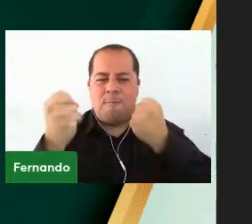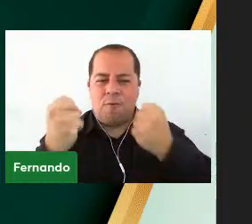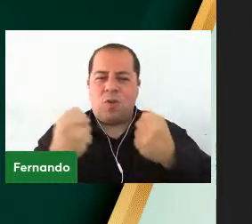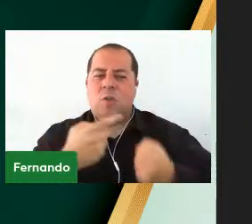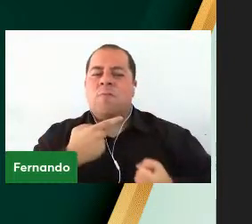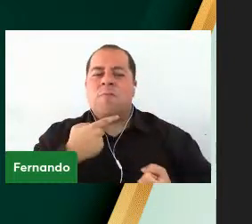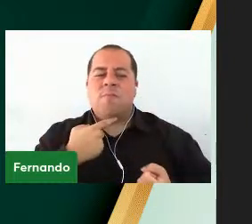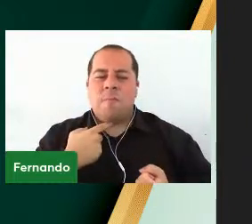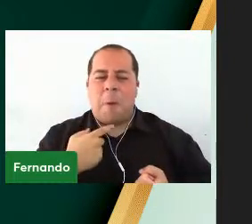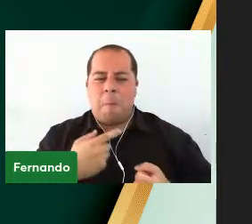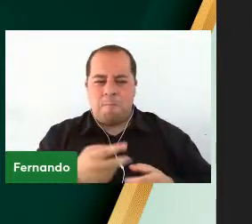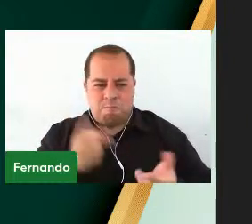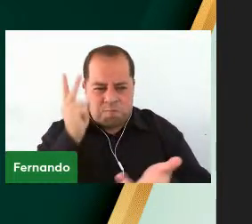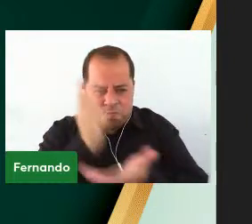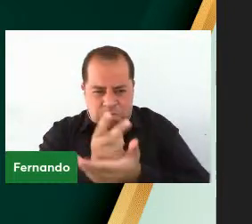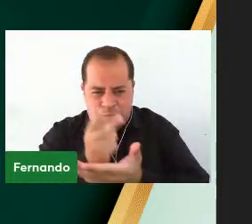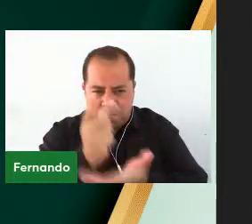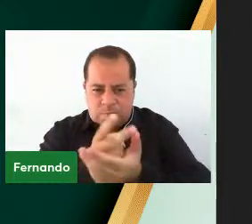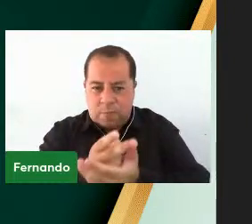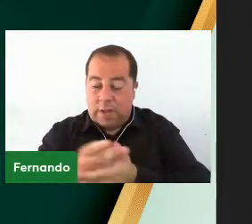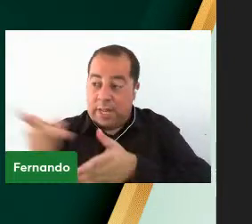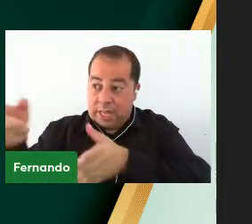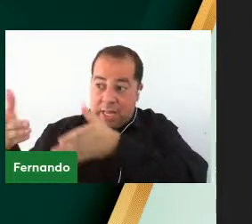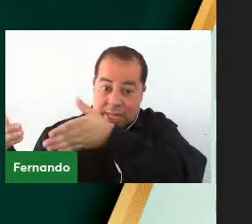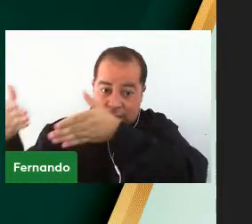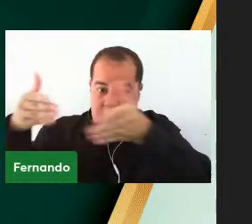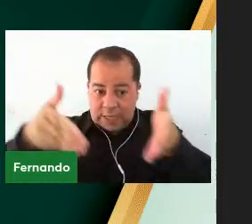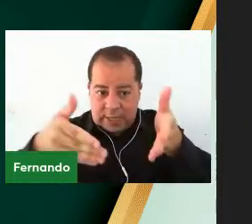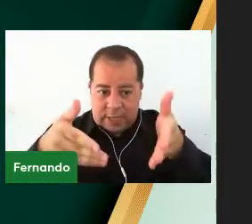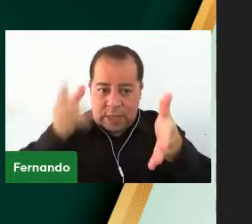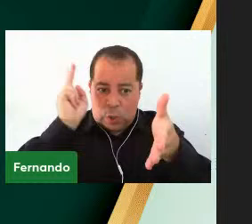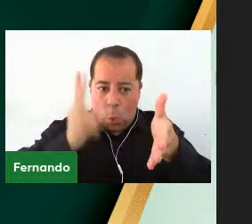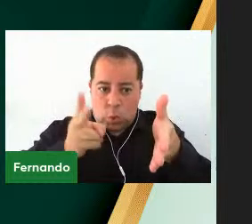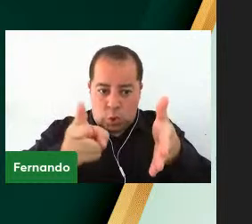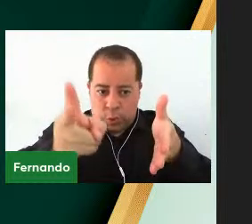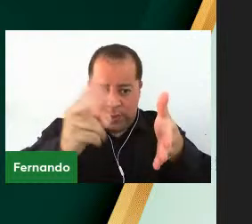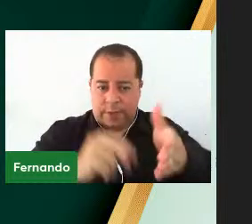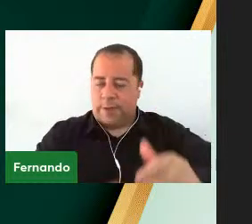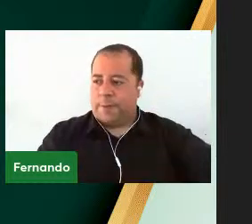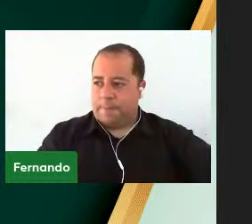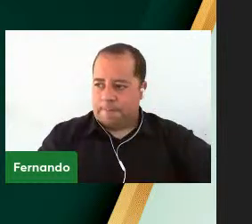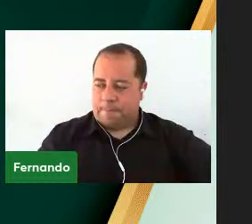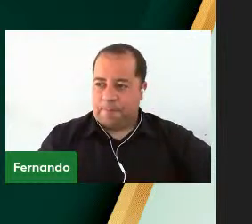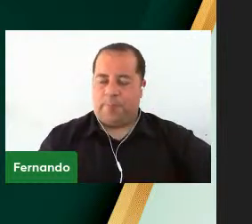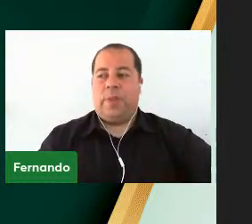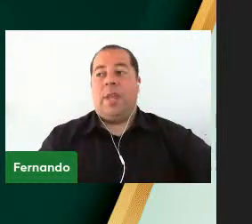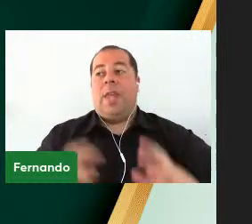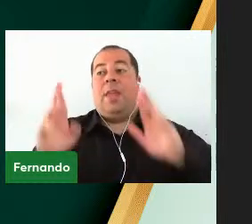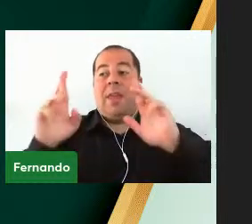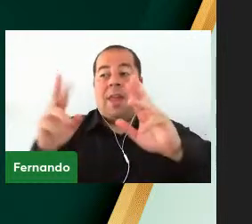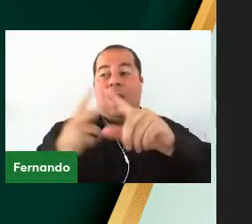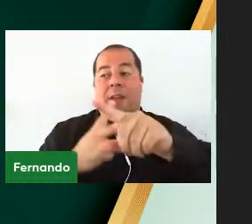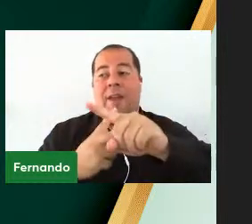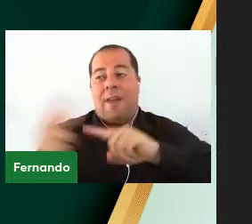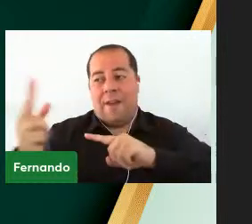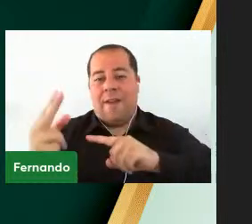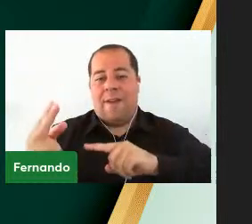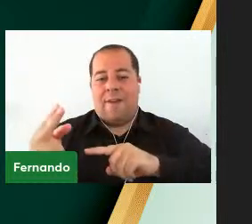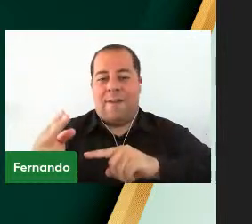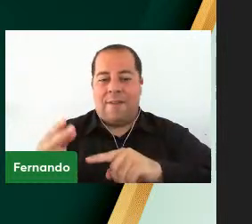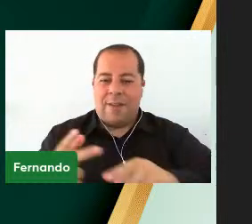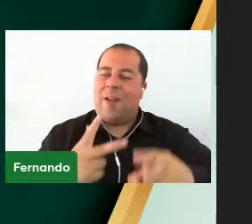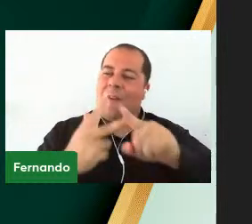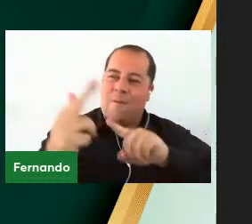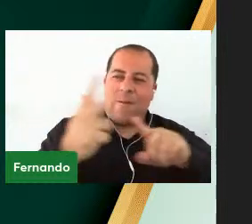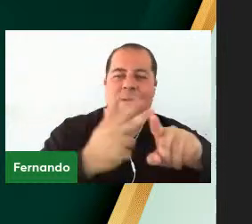vontade e a persistência que trouxeram vocês até aqui permaneçam. Esperamos que a vitória seja o início de muitas outras